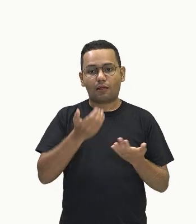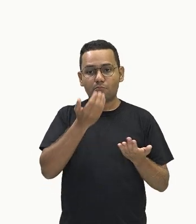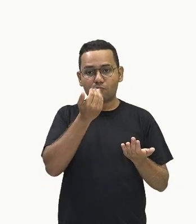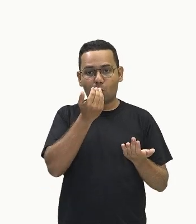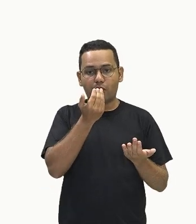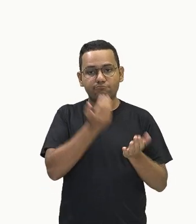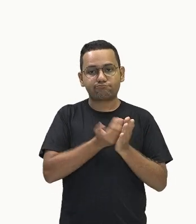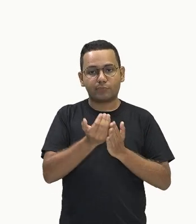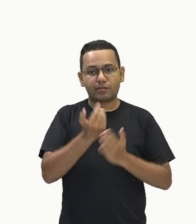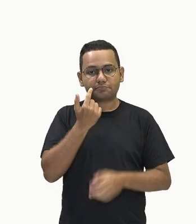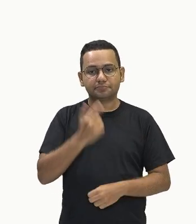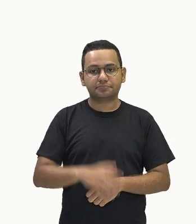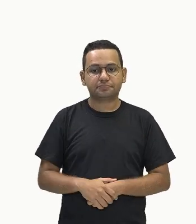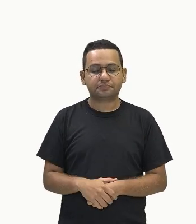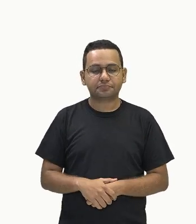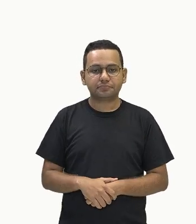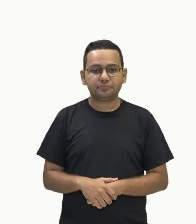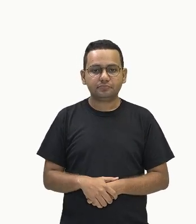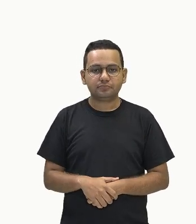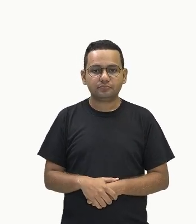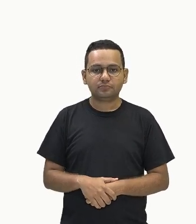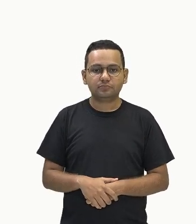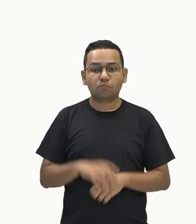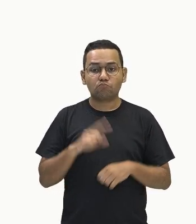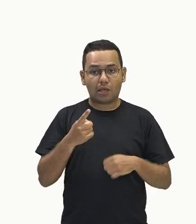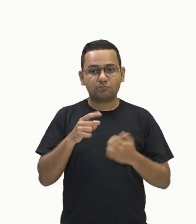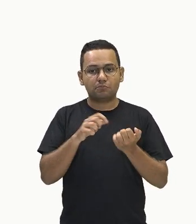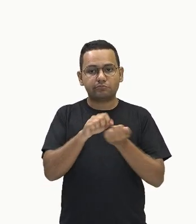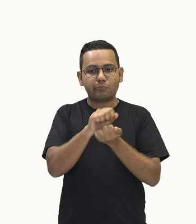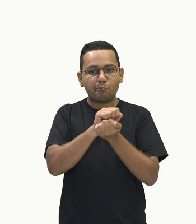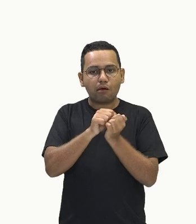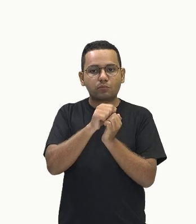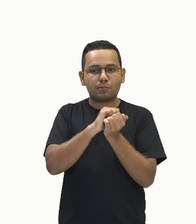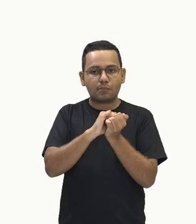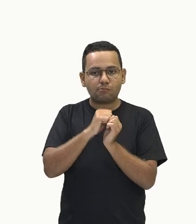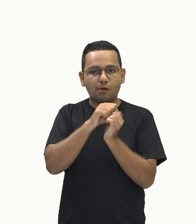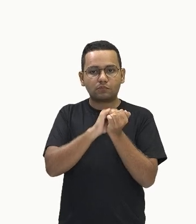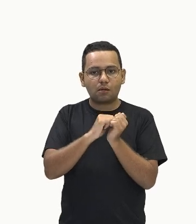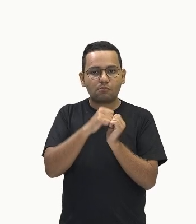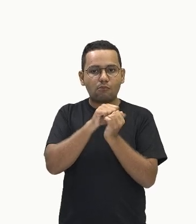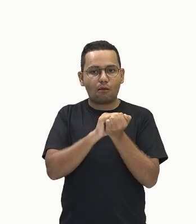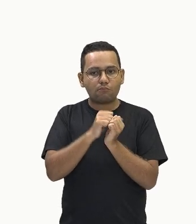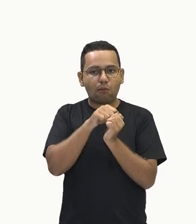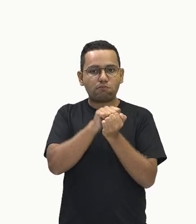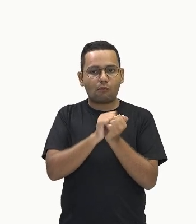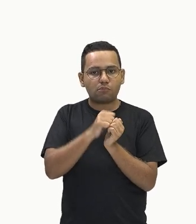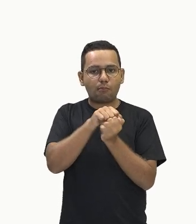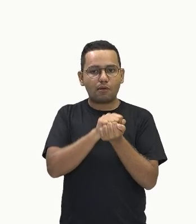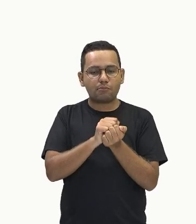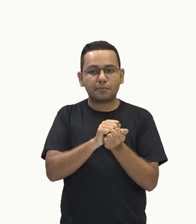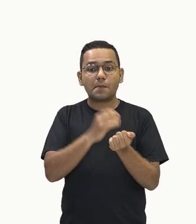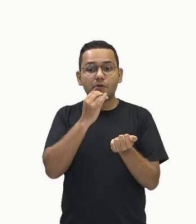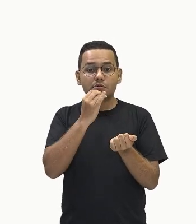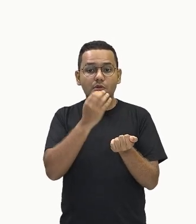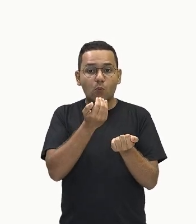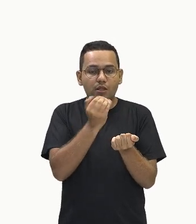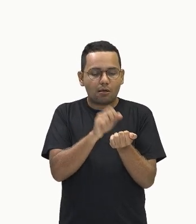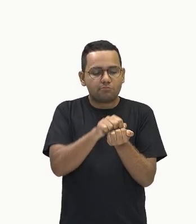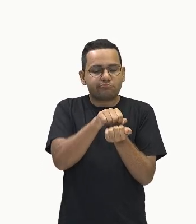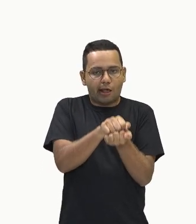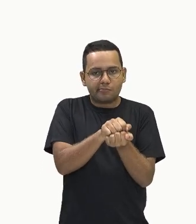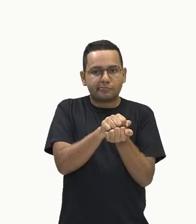digestão, certo? Um processo mecânico, onde você está triturando os alimentos com seus